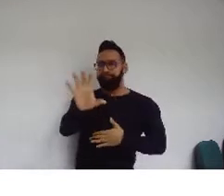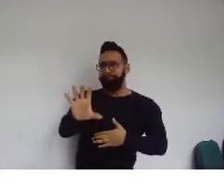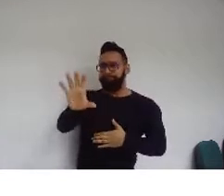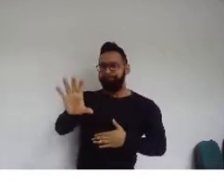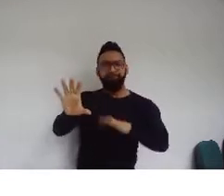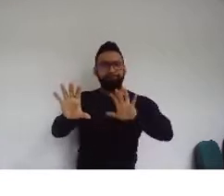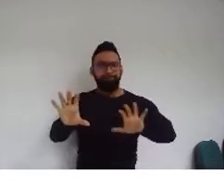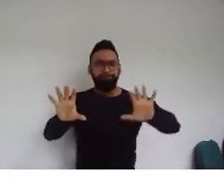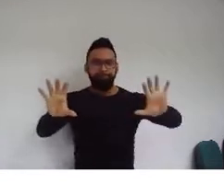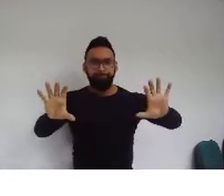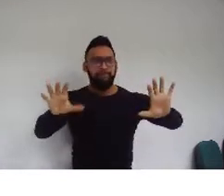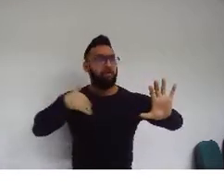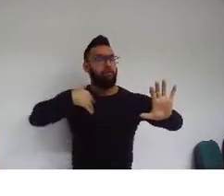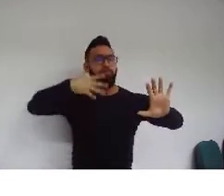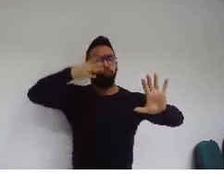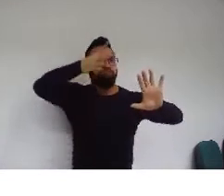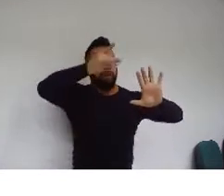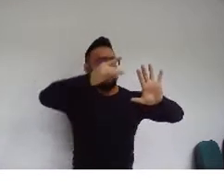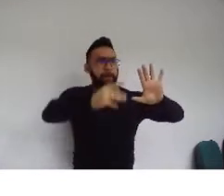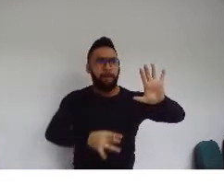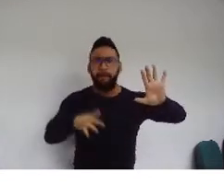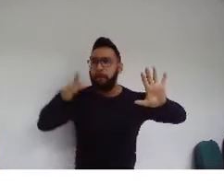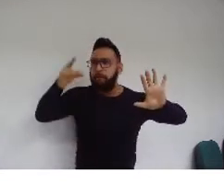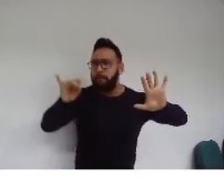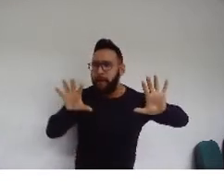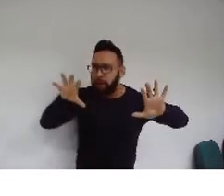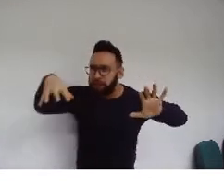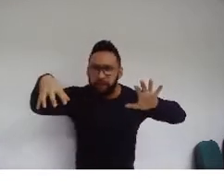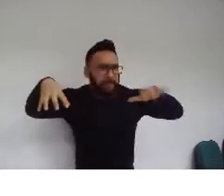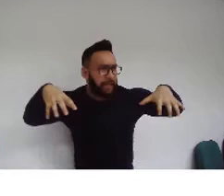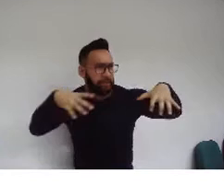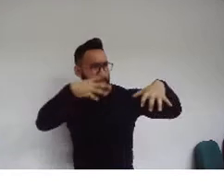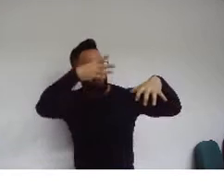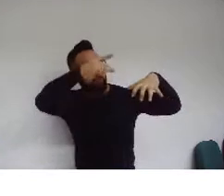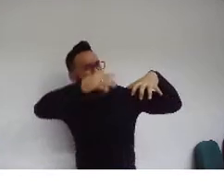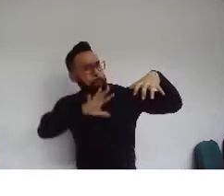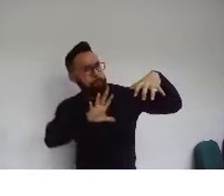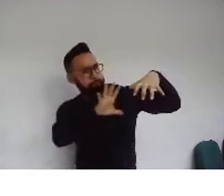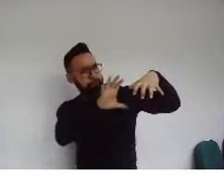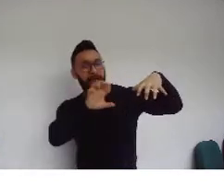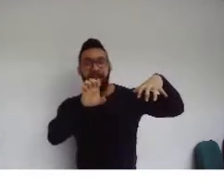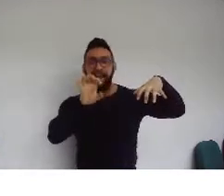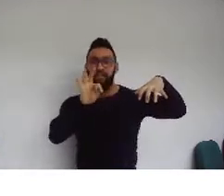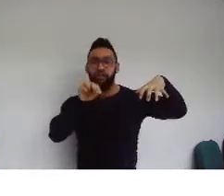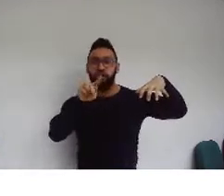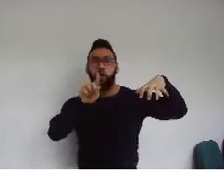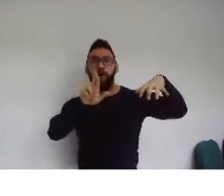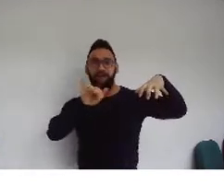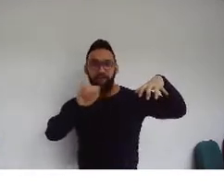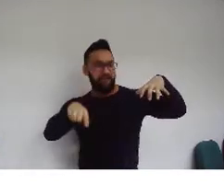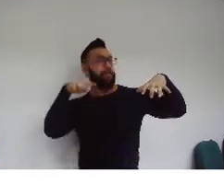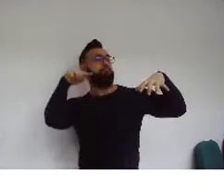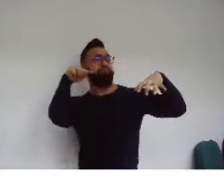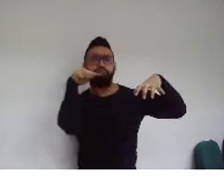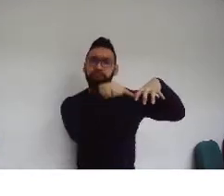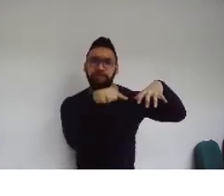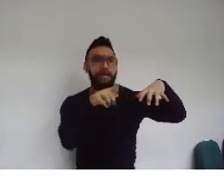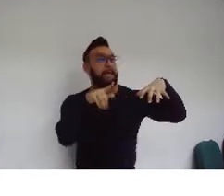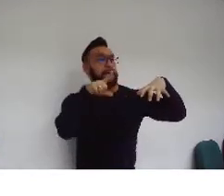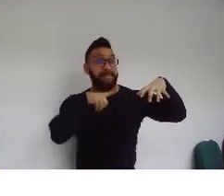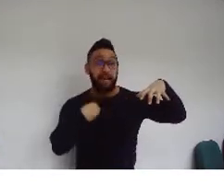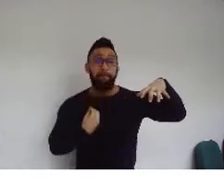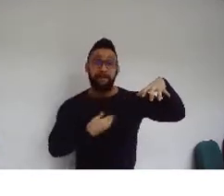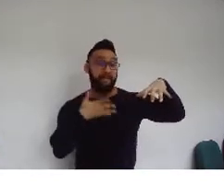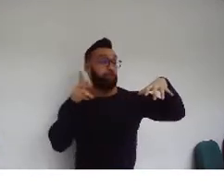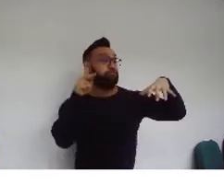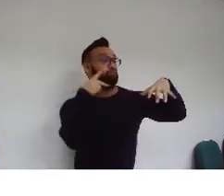teórico-analítico a que já me referi, né? Como gêmeo semiótica ou topossemiologia, os discursos no espaço. Eu me lembro